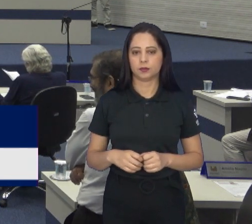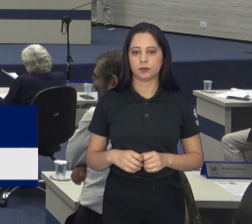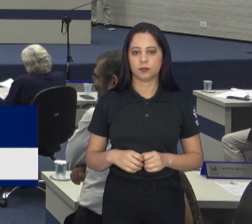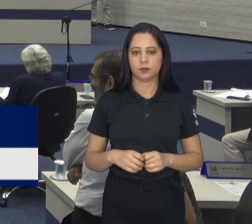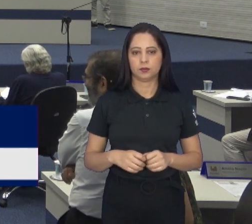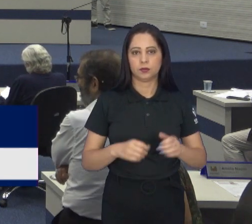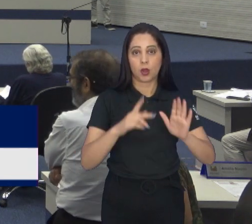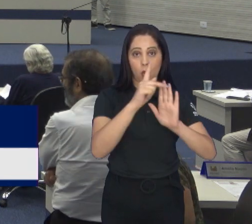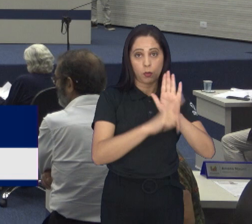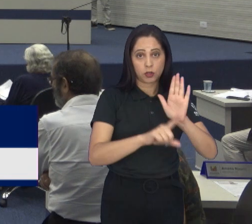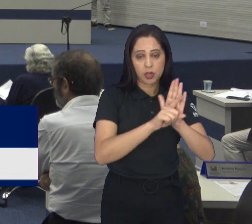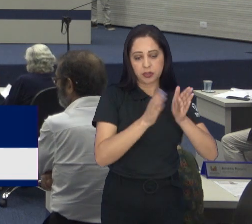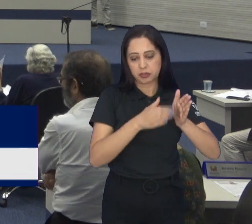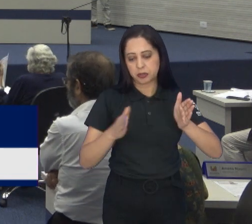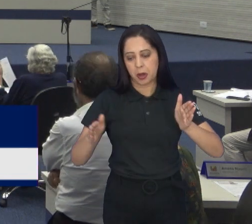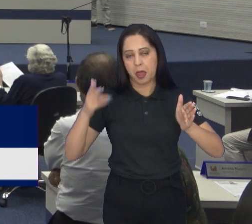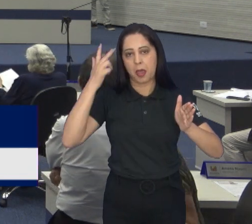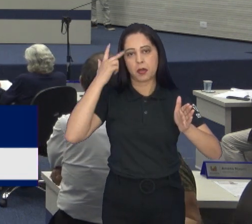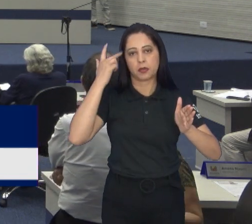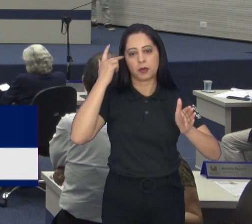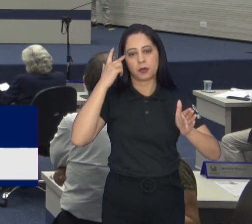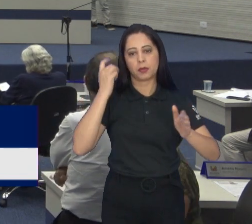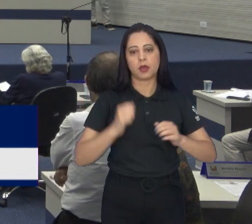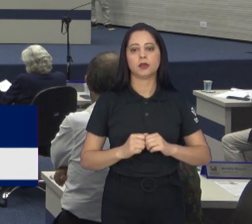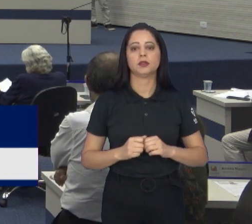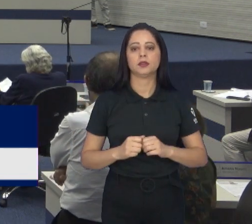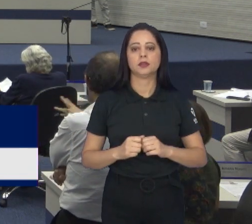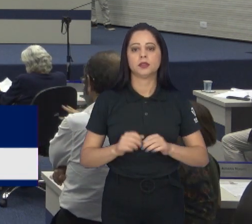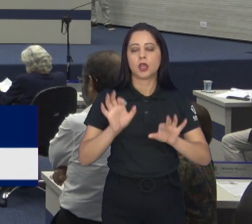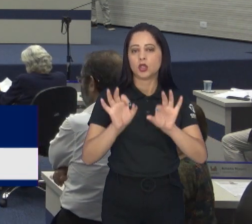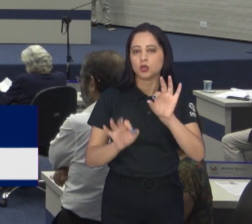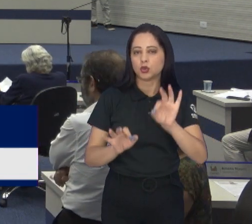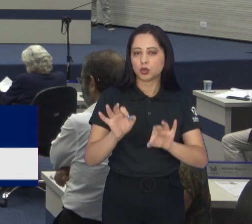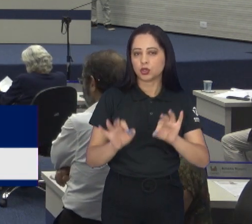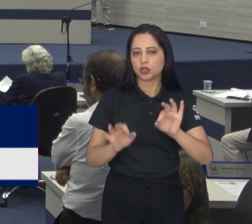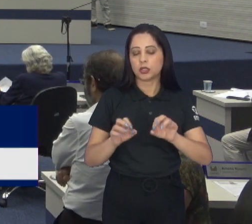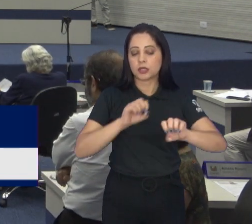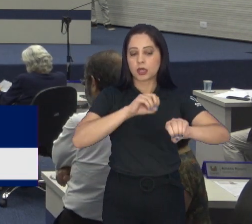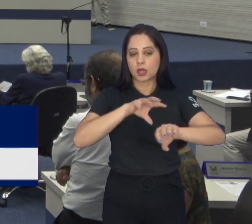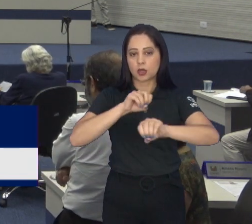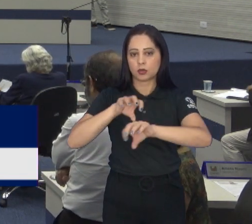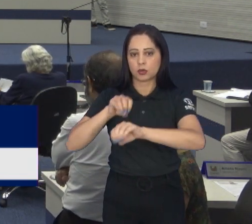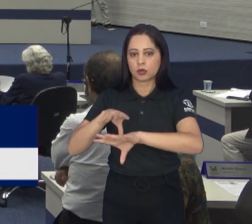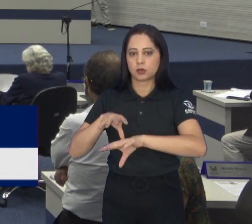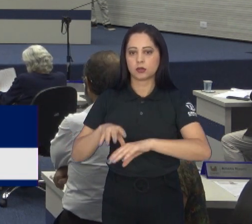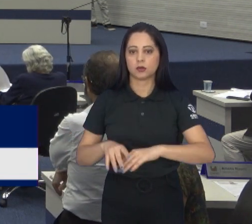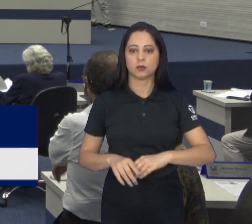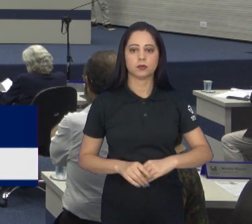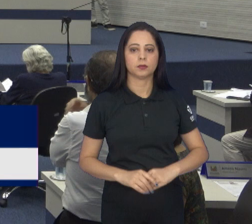O rito é ordinário. Comissões de Justiça e Educação.